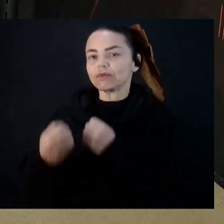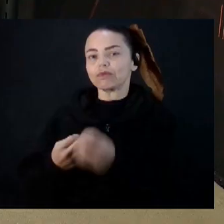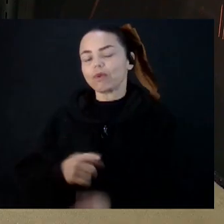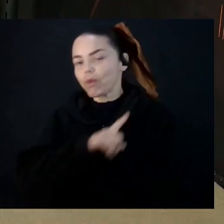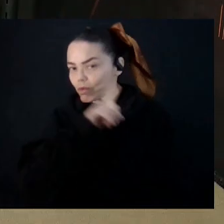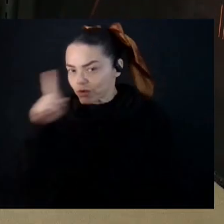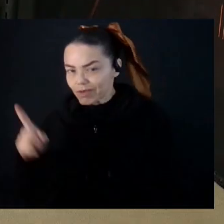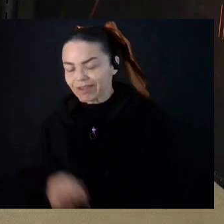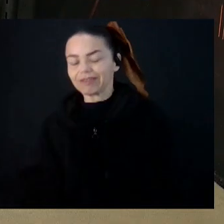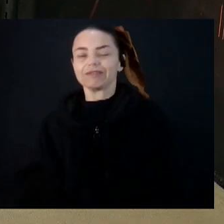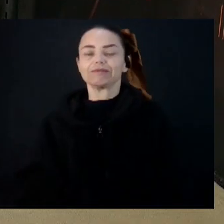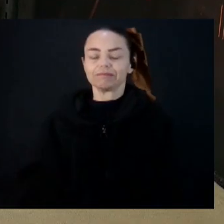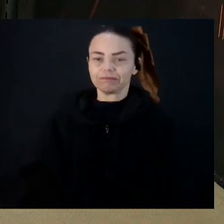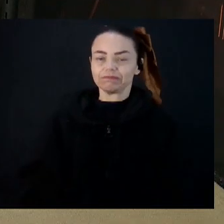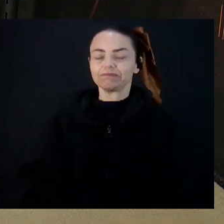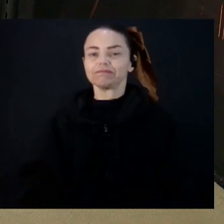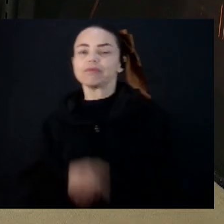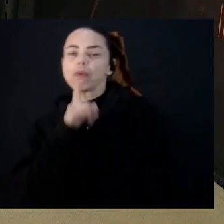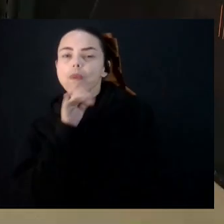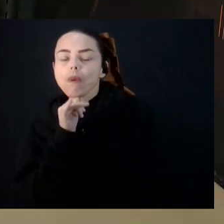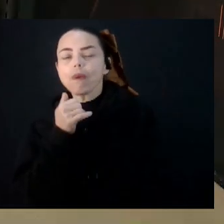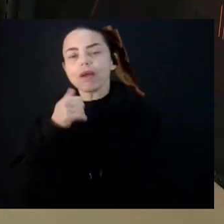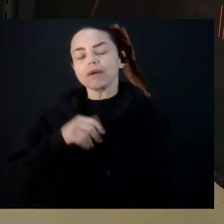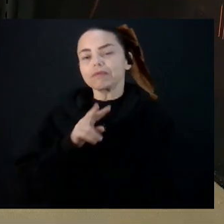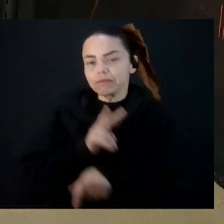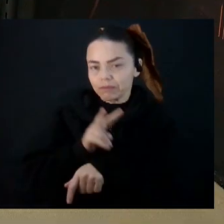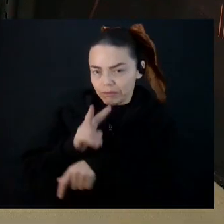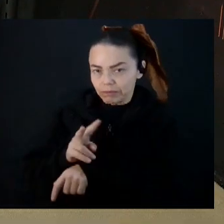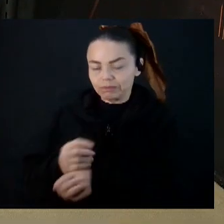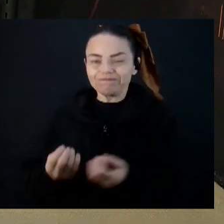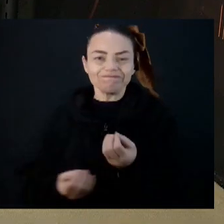Então, para os pais e cuidadores, como